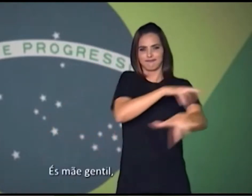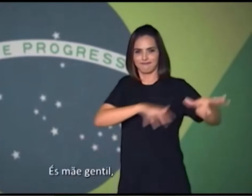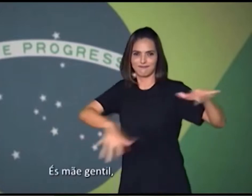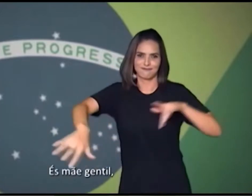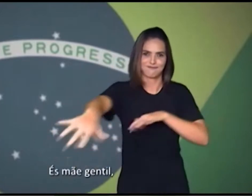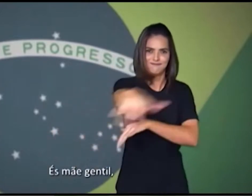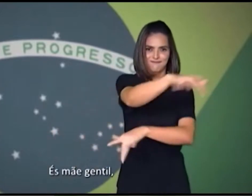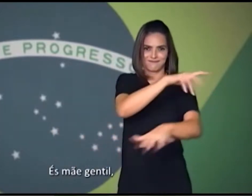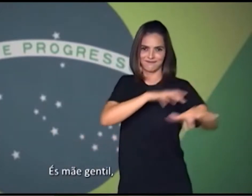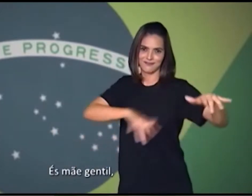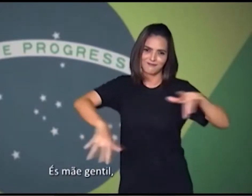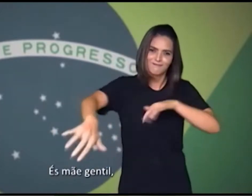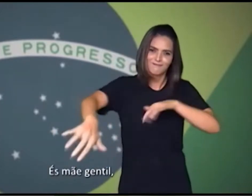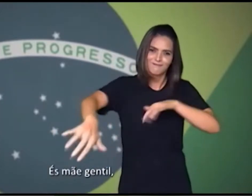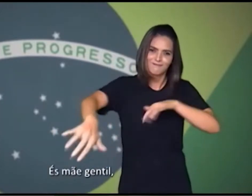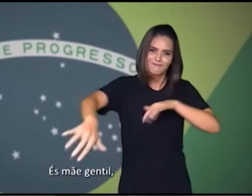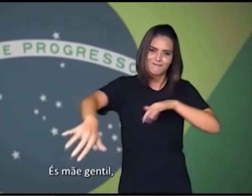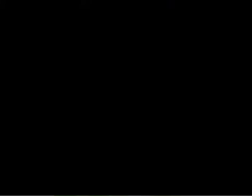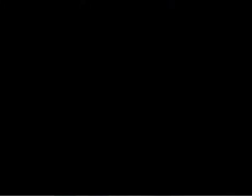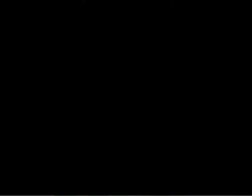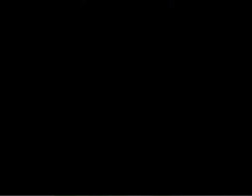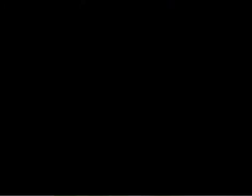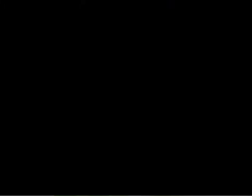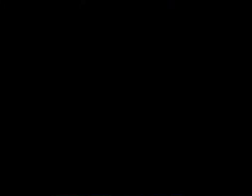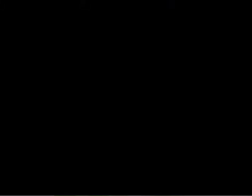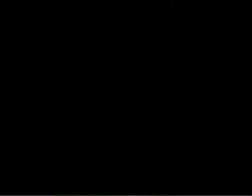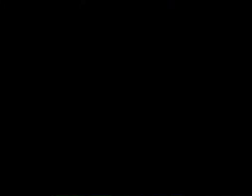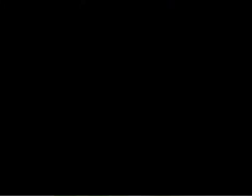sol És mãe gentil Pátria amada